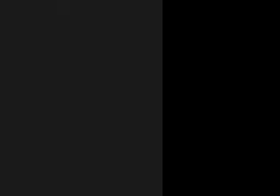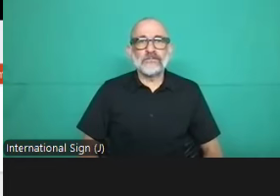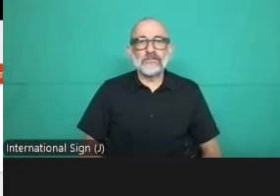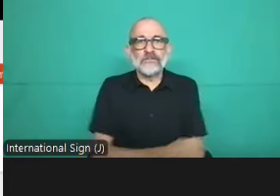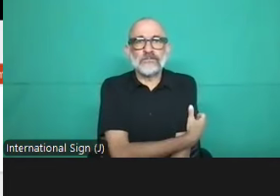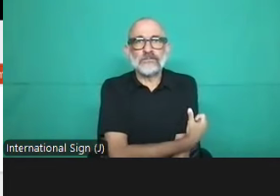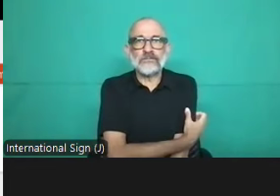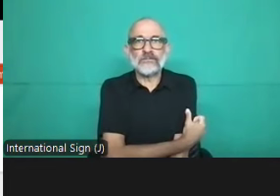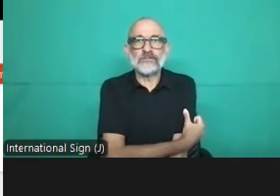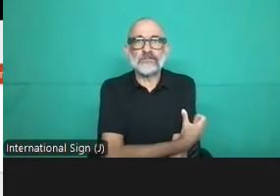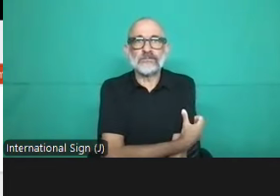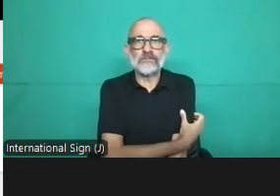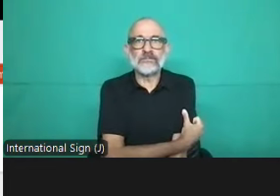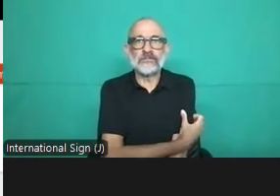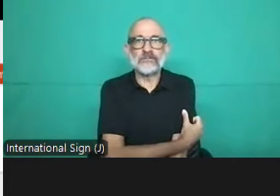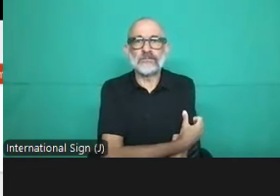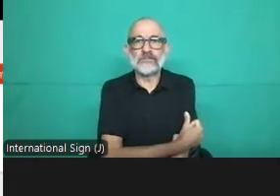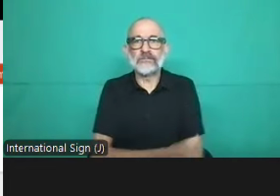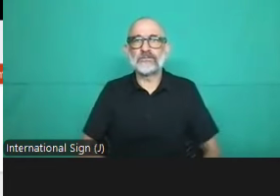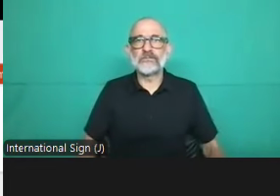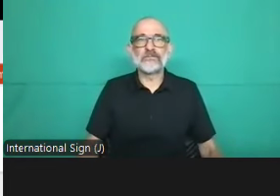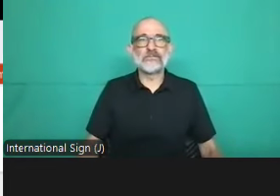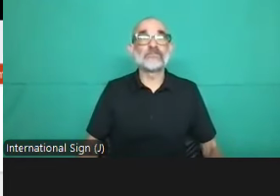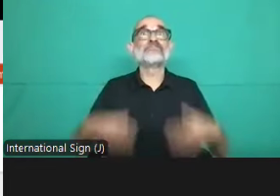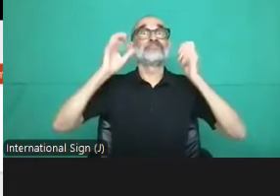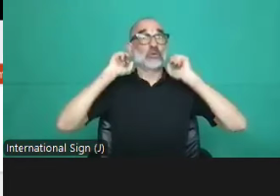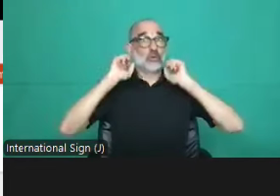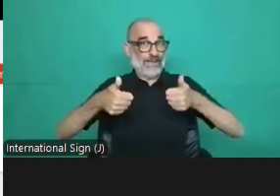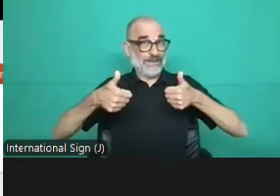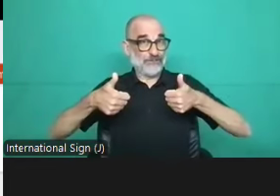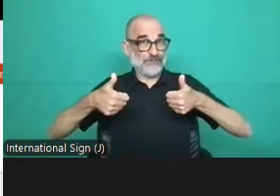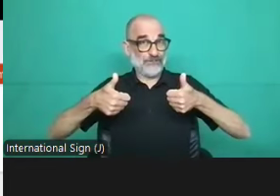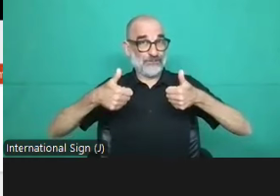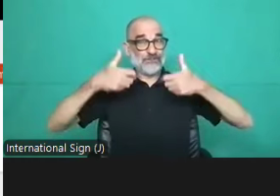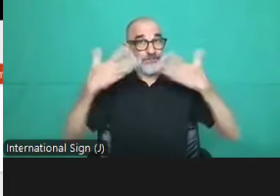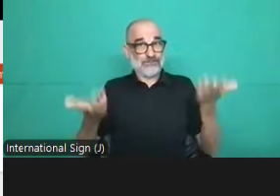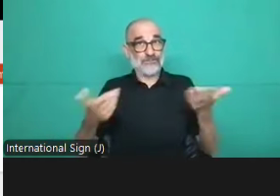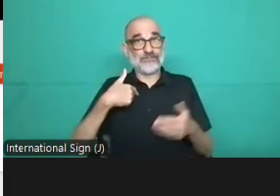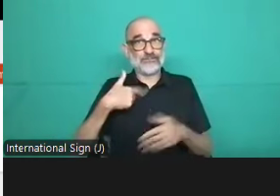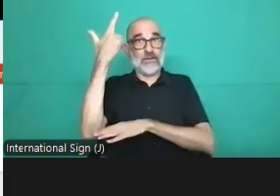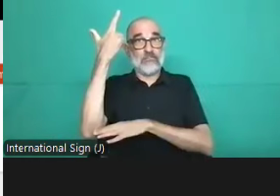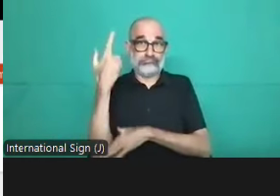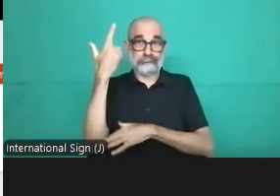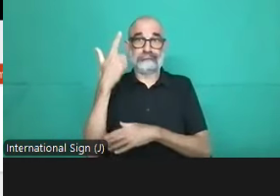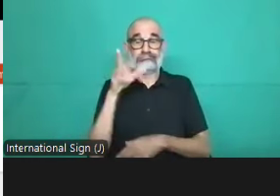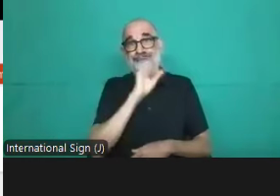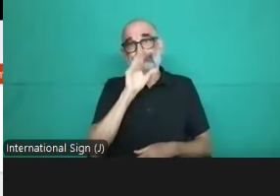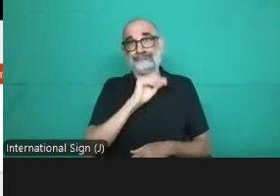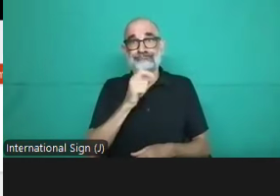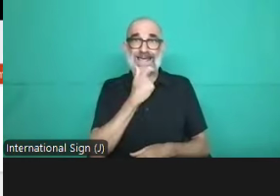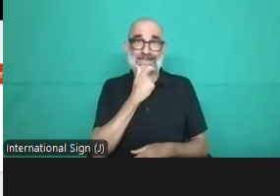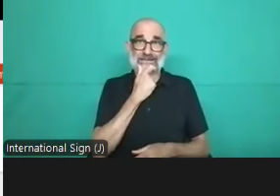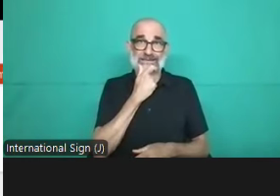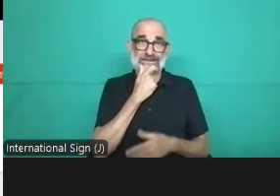Hi. Okay, so I'll start speaking English. We'll Começar a talk falar em about português,